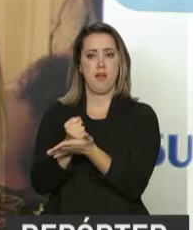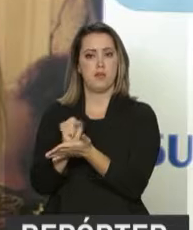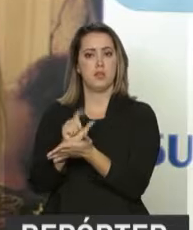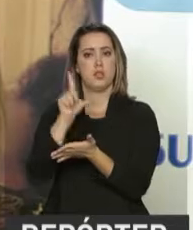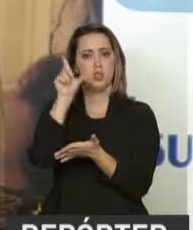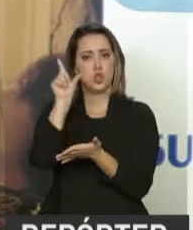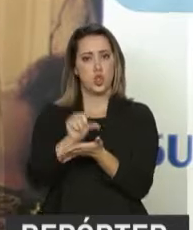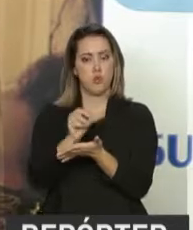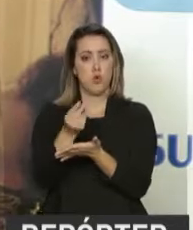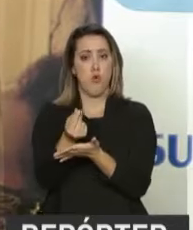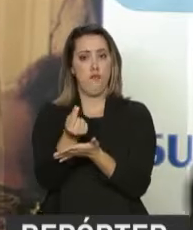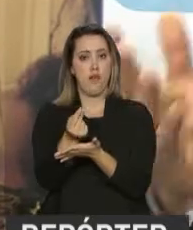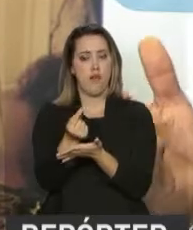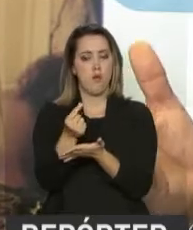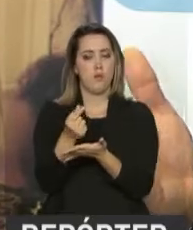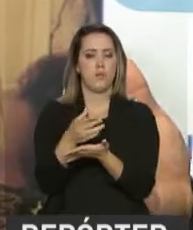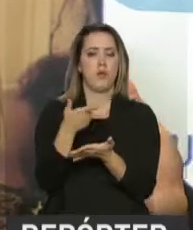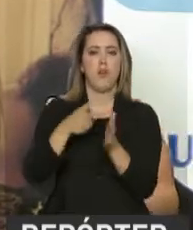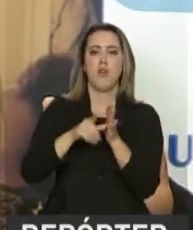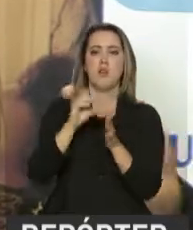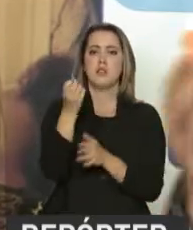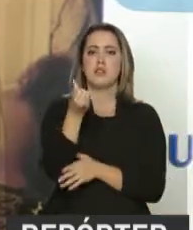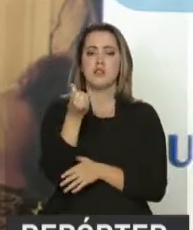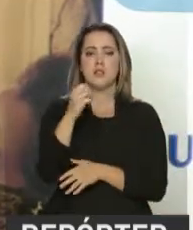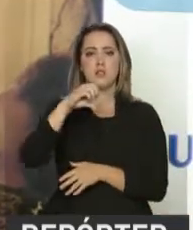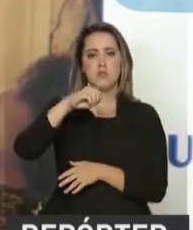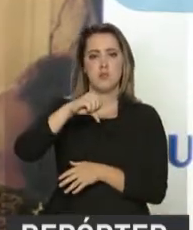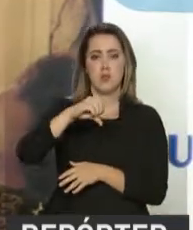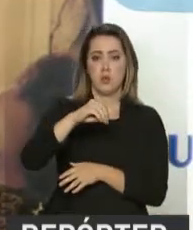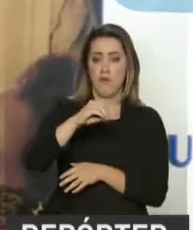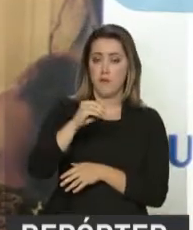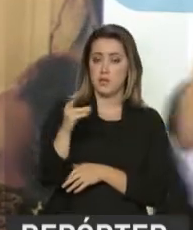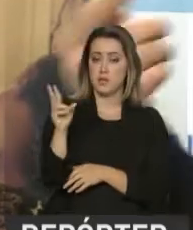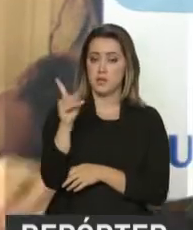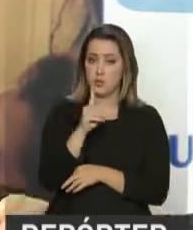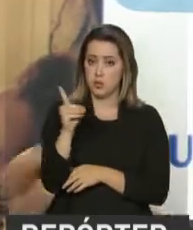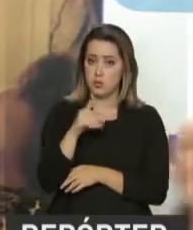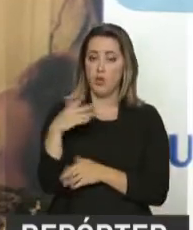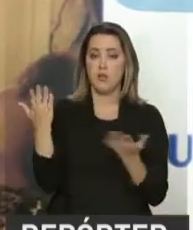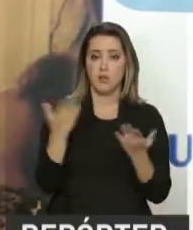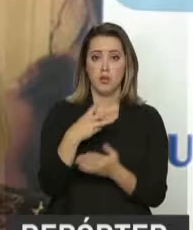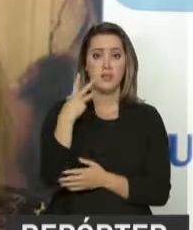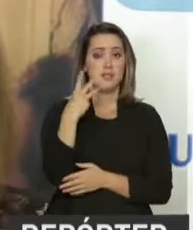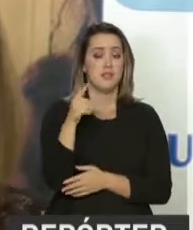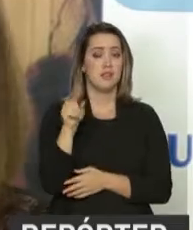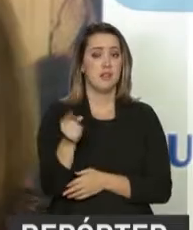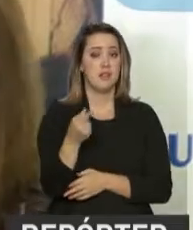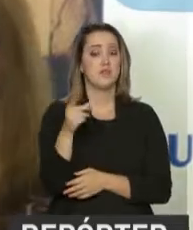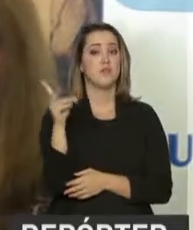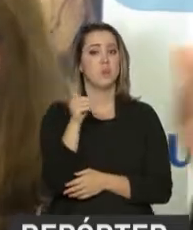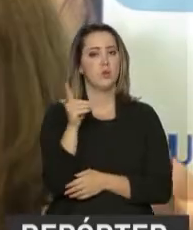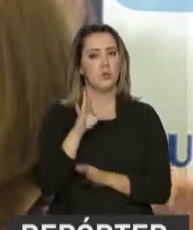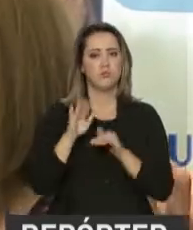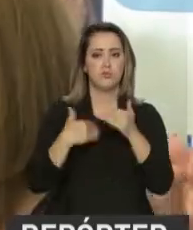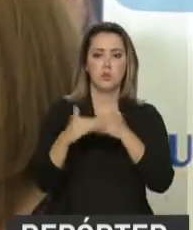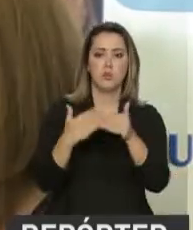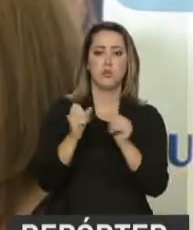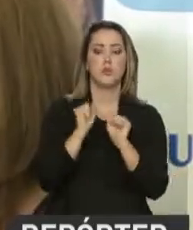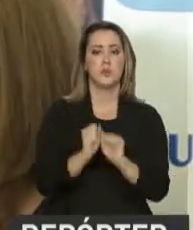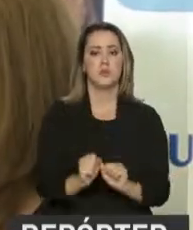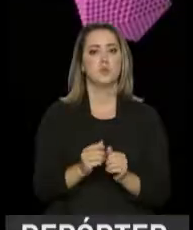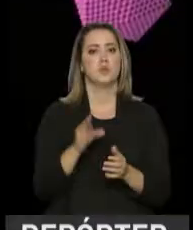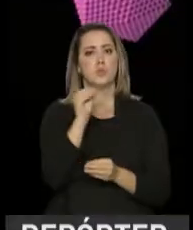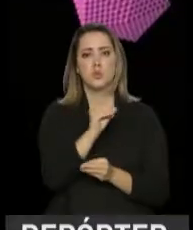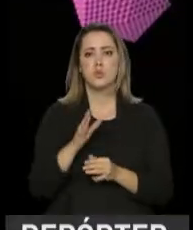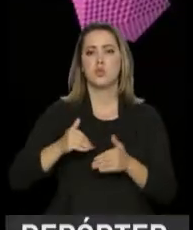do tratamento de US$ 6.900 para US$ 3.000, e vamos avançar nessa redução e, com isso, pudemos, evidentemente,